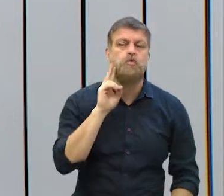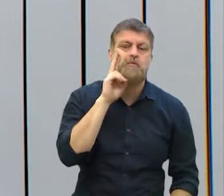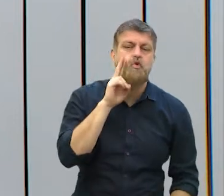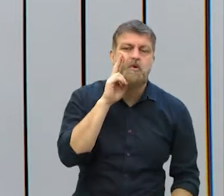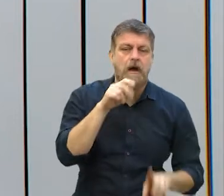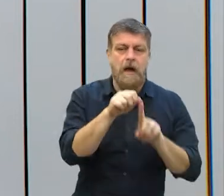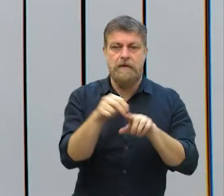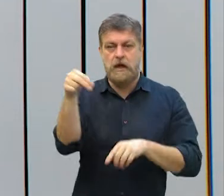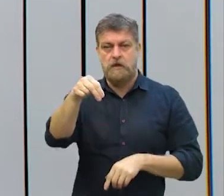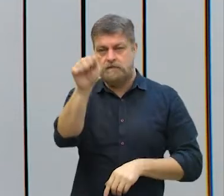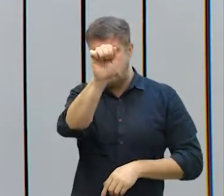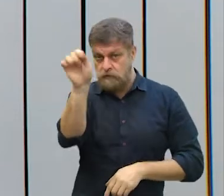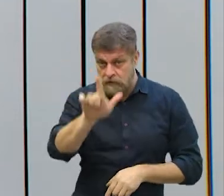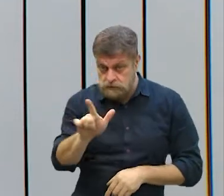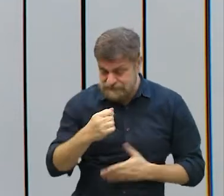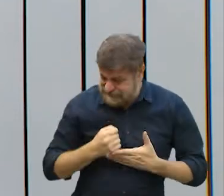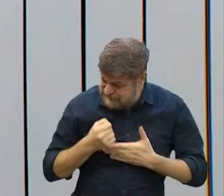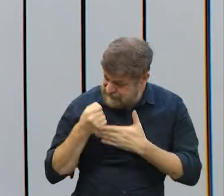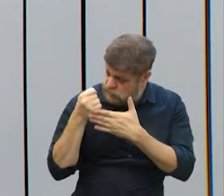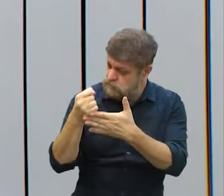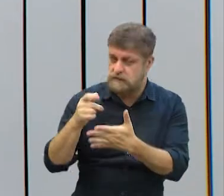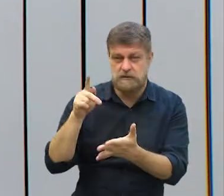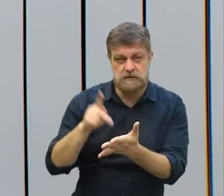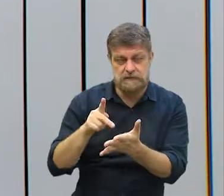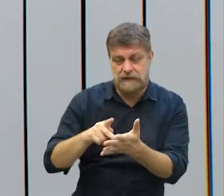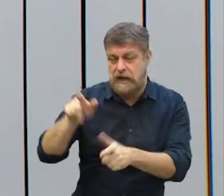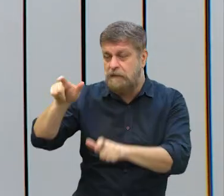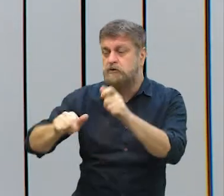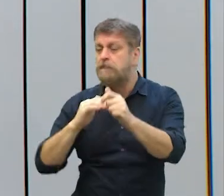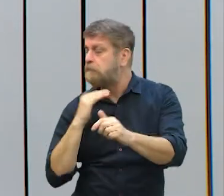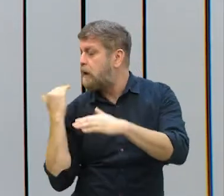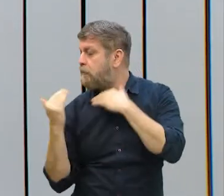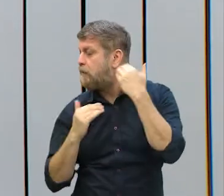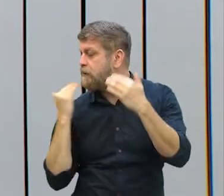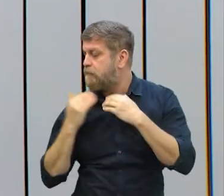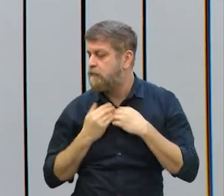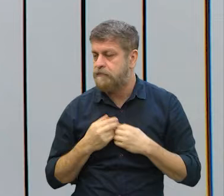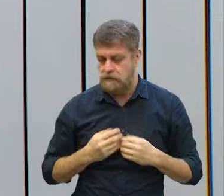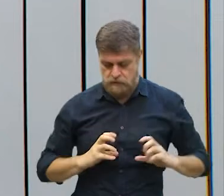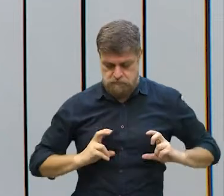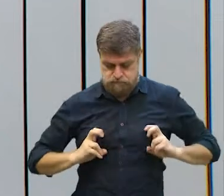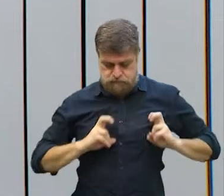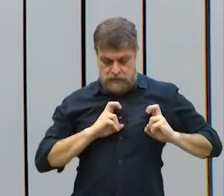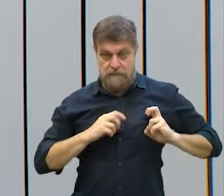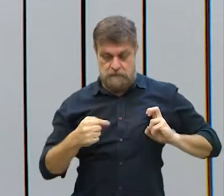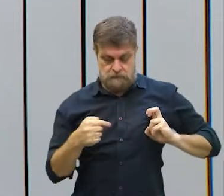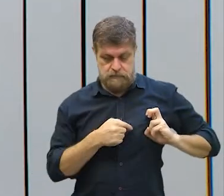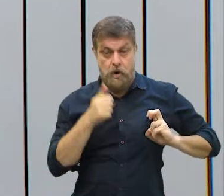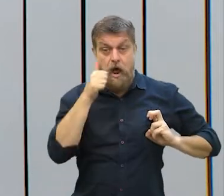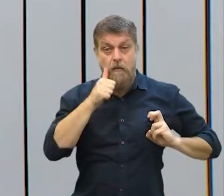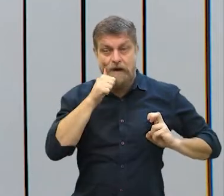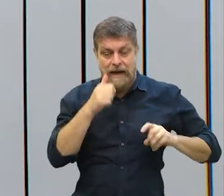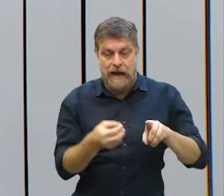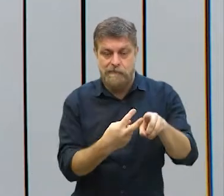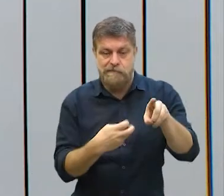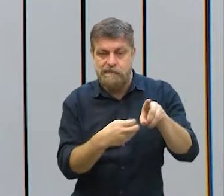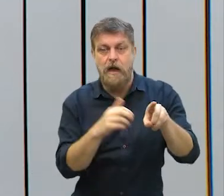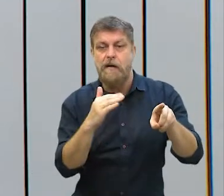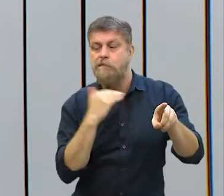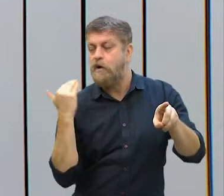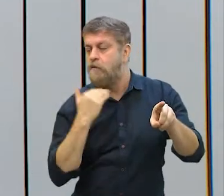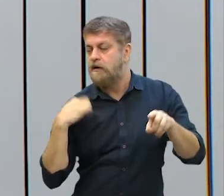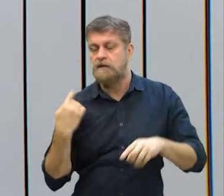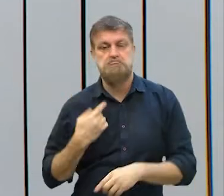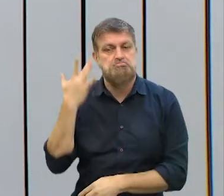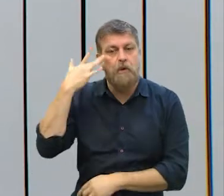Rosa, Novembro Azul, então isso aí está ajudando muito. Então morria-se muita gente com câncer de mama, morria-se muita gente com câncer de